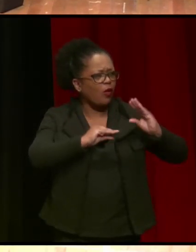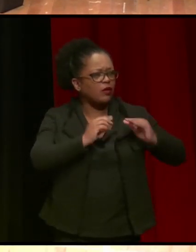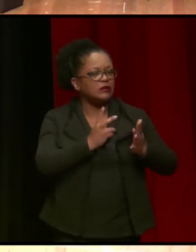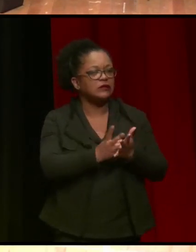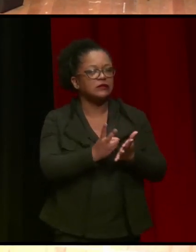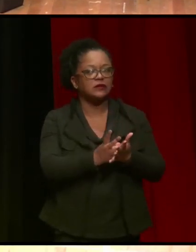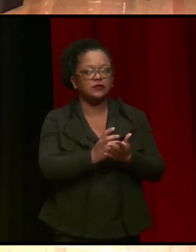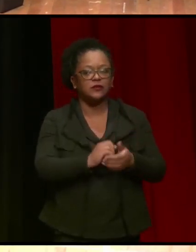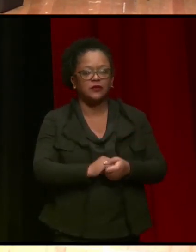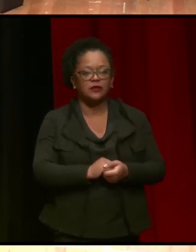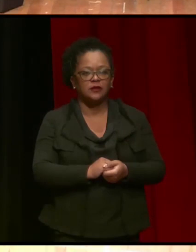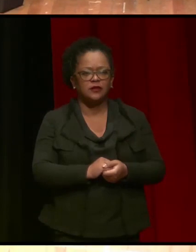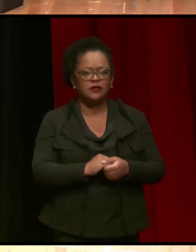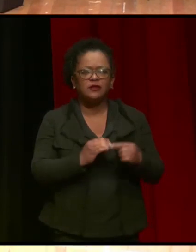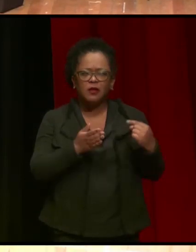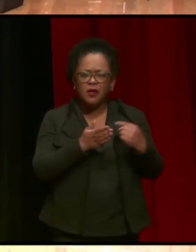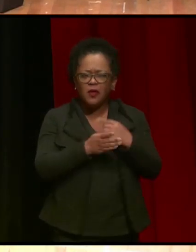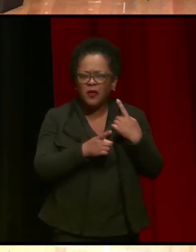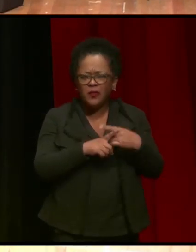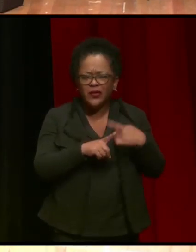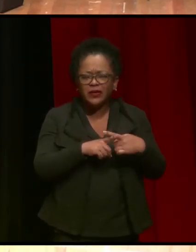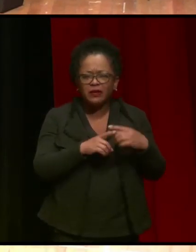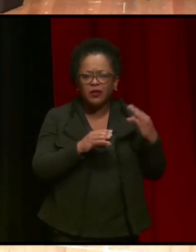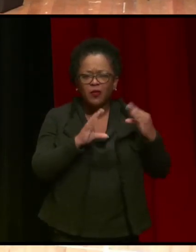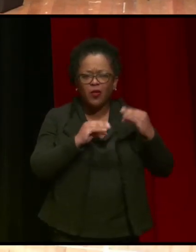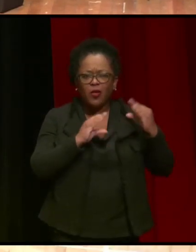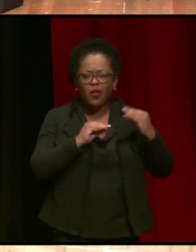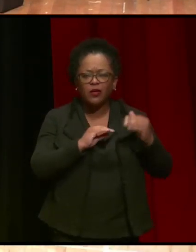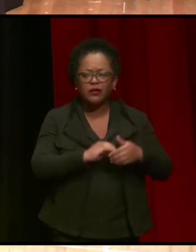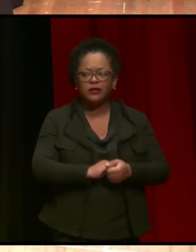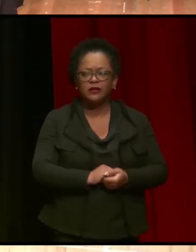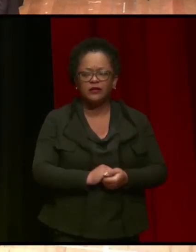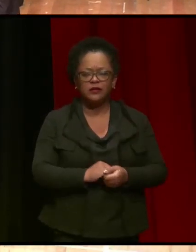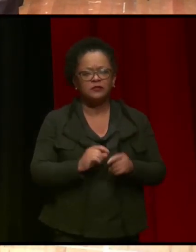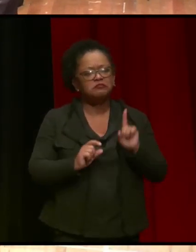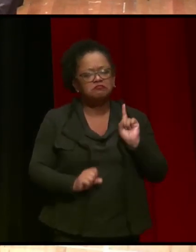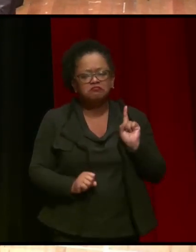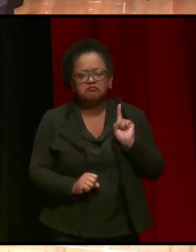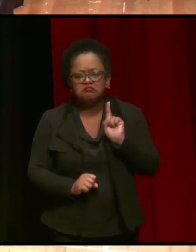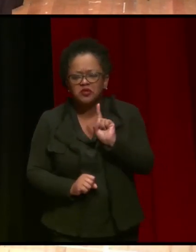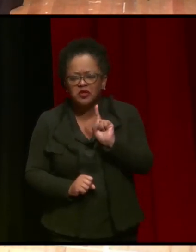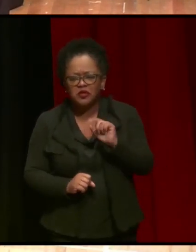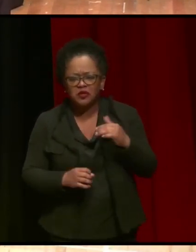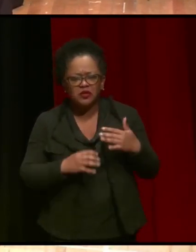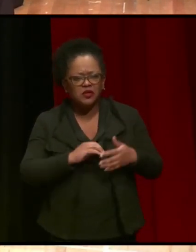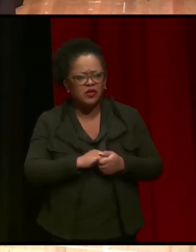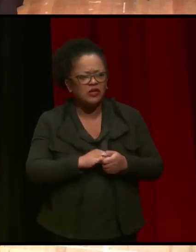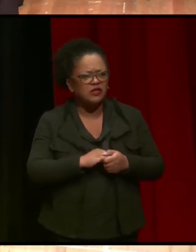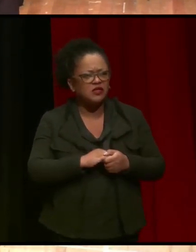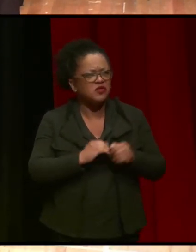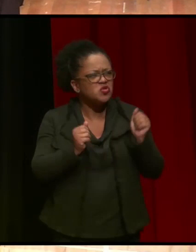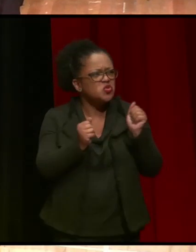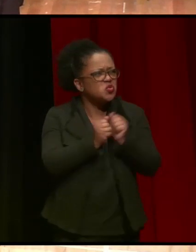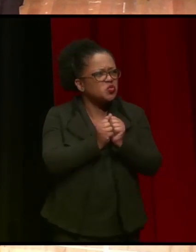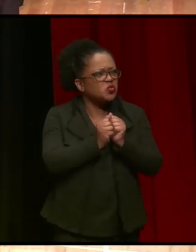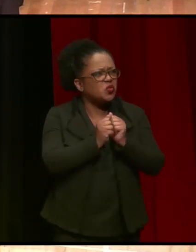O que os surdos estão falando disso quando eles falam isso? Já pensaram? Quer dizer, os surdos vêm na igreja assim, e perguntam para mim, por que todo mundo fala junto na